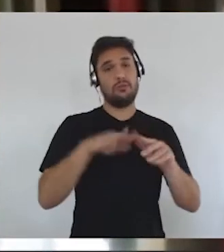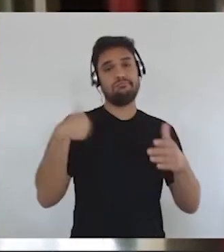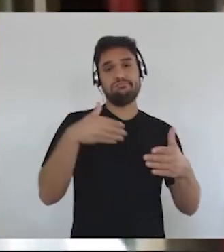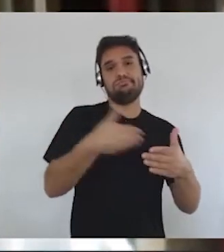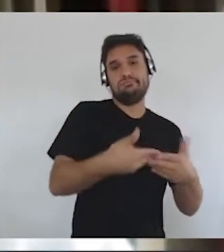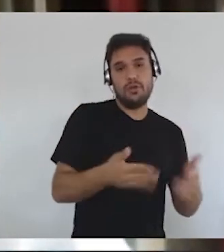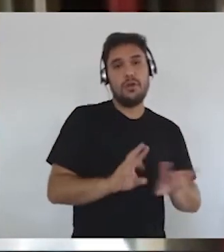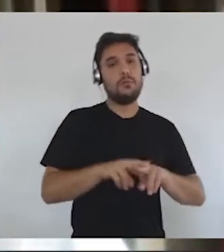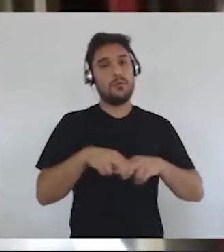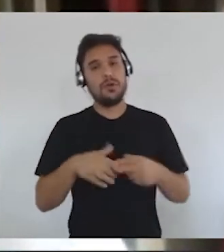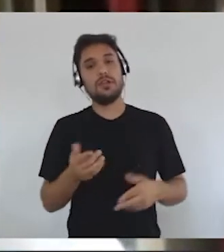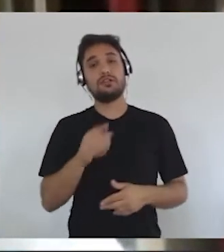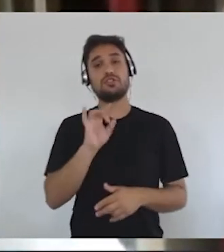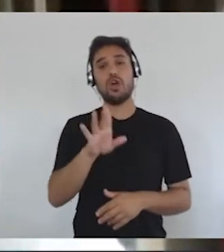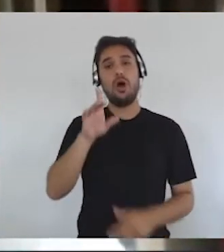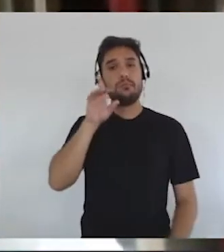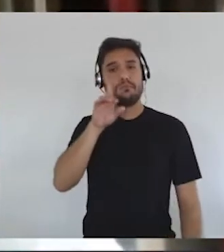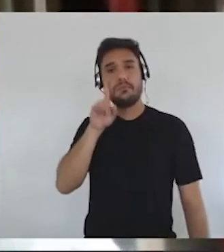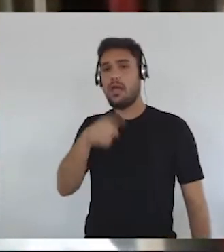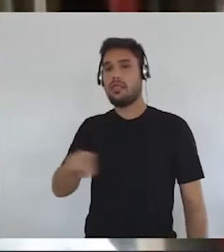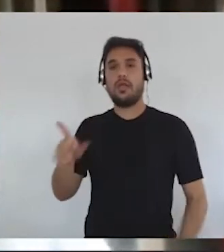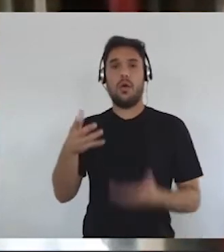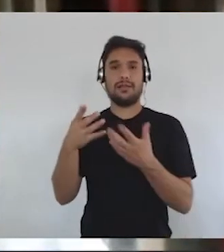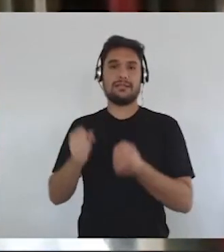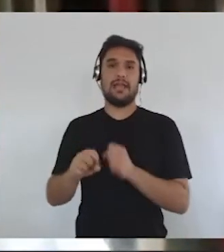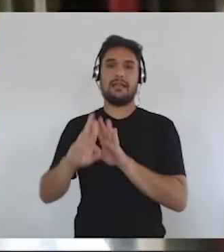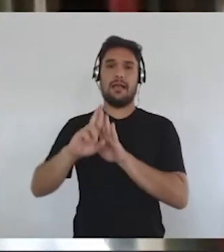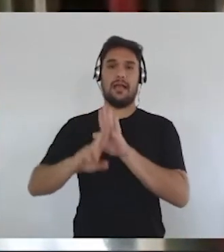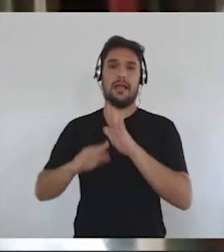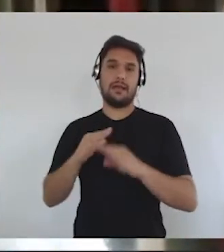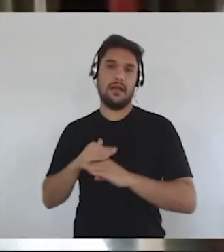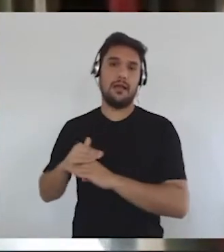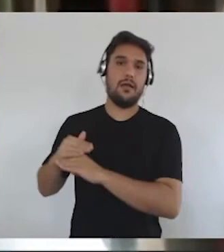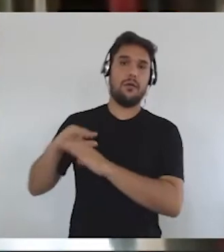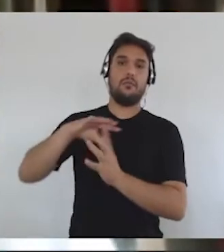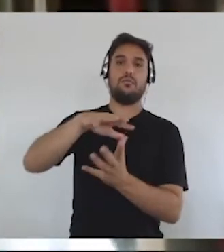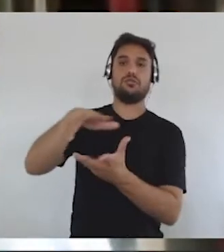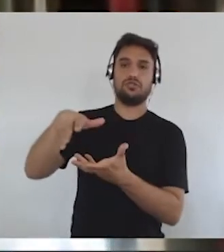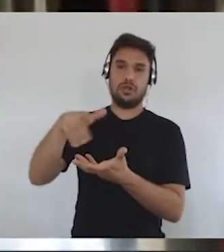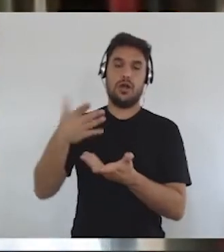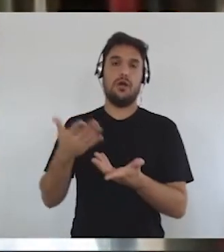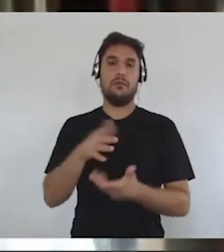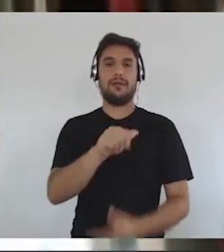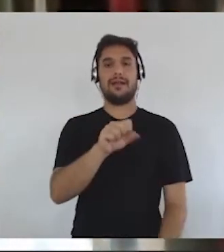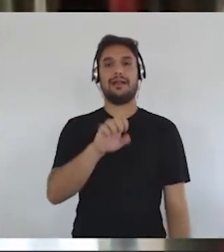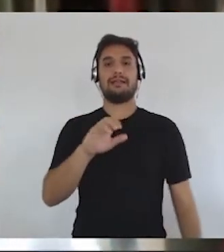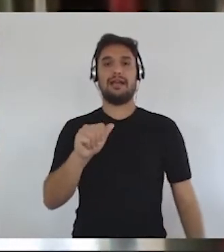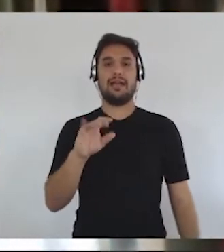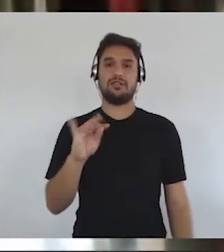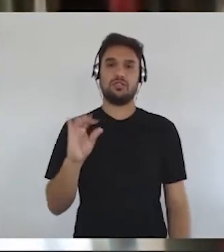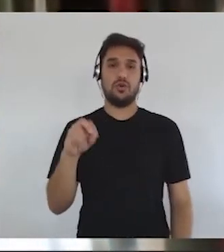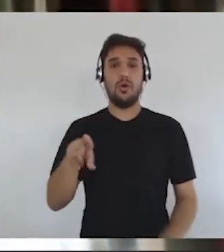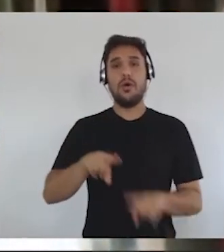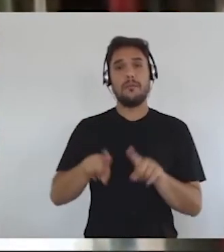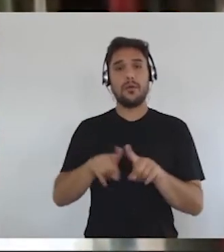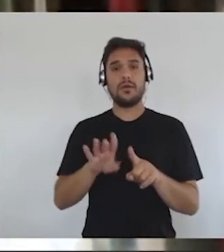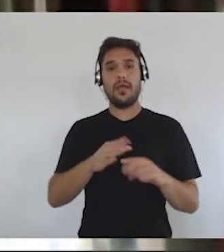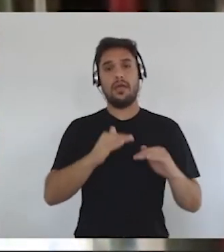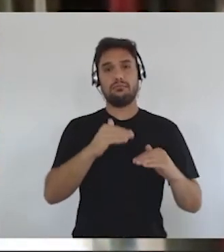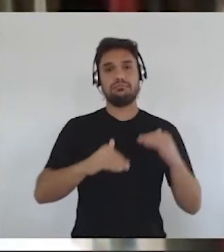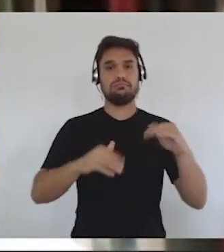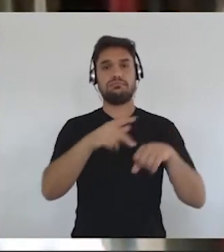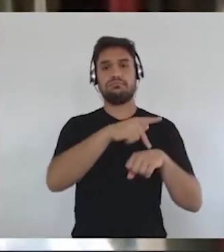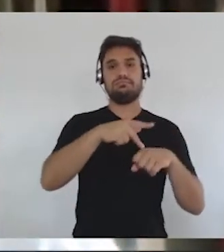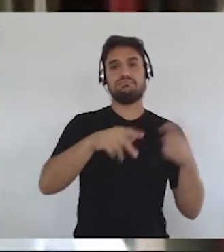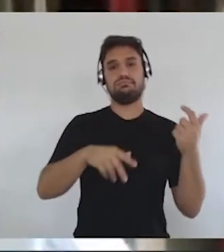motivos, só os Estados Unidos que não aceitam as normas internacionais para ter esse expediente das class actions, de demanda de um Estado no plano do